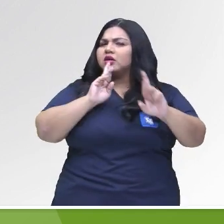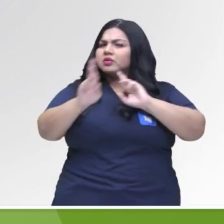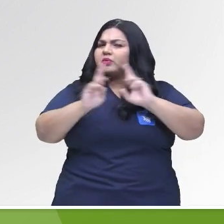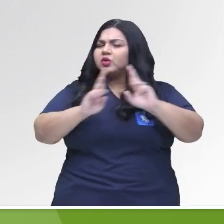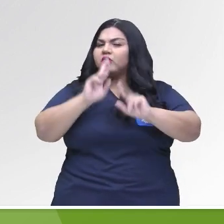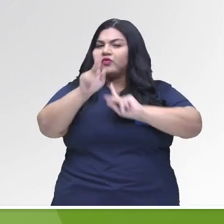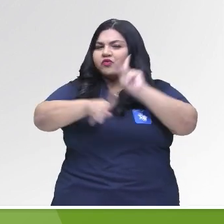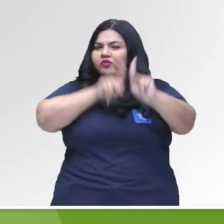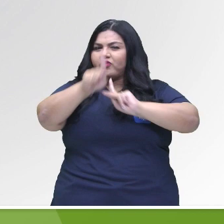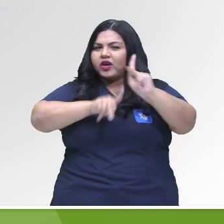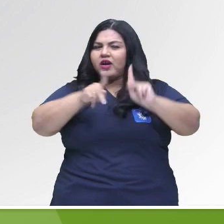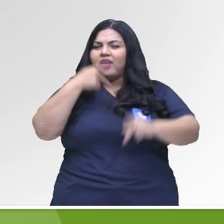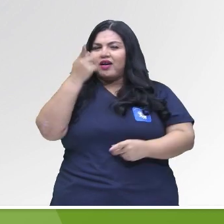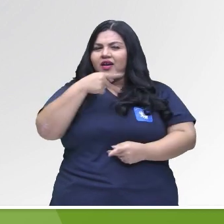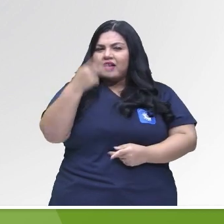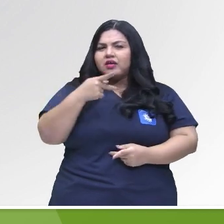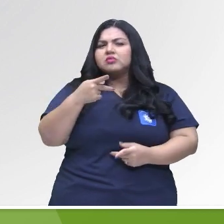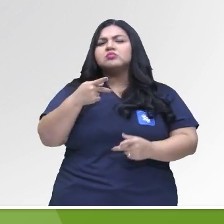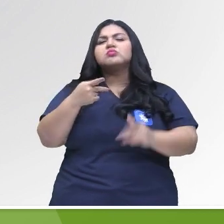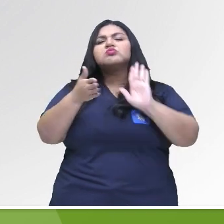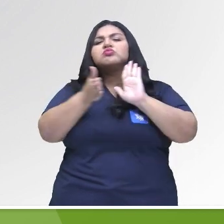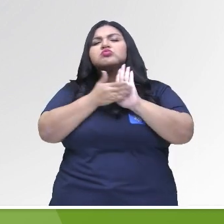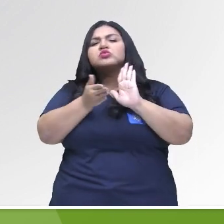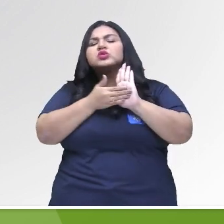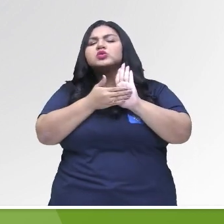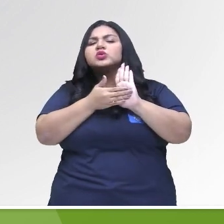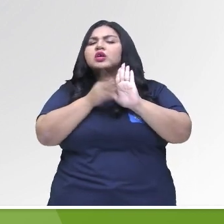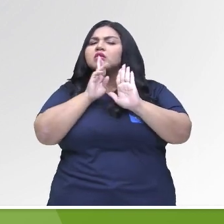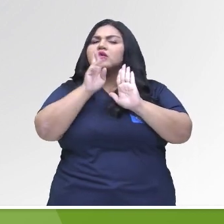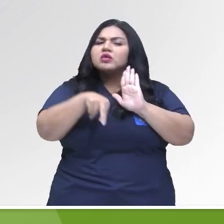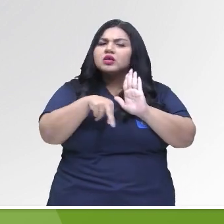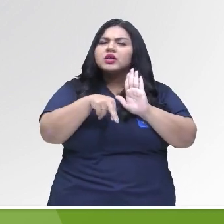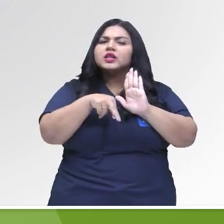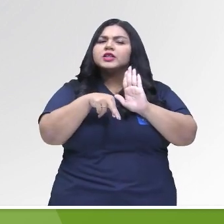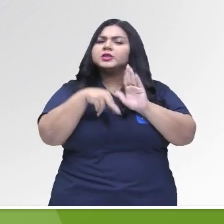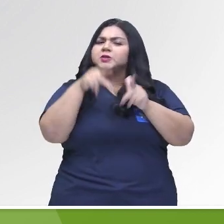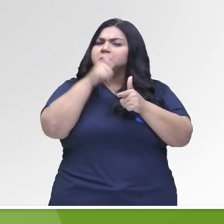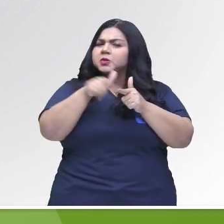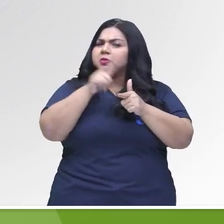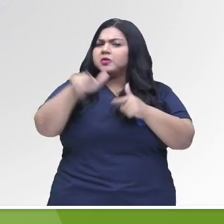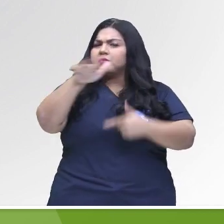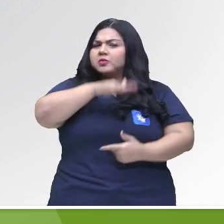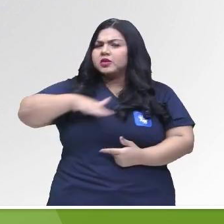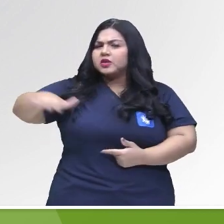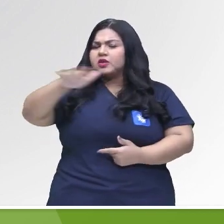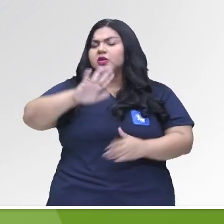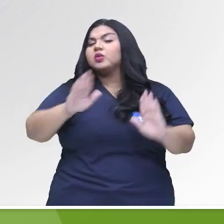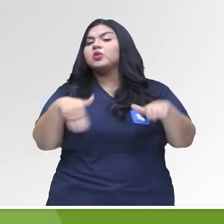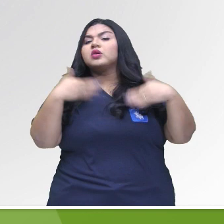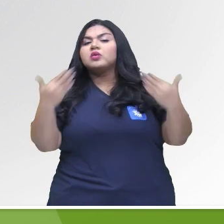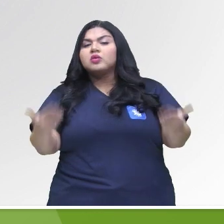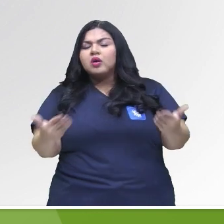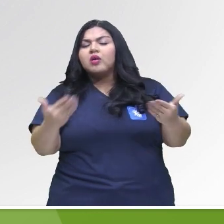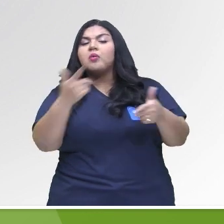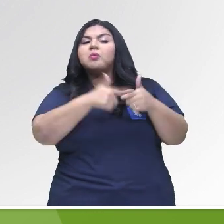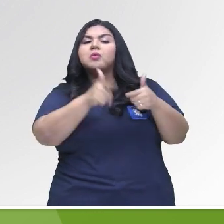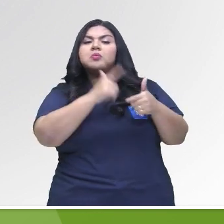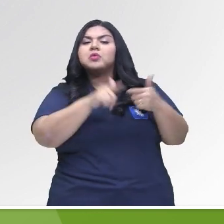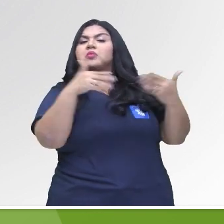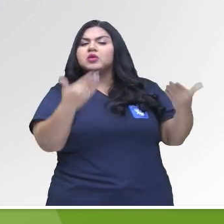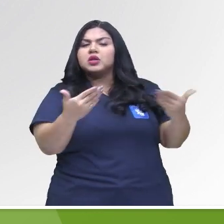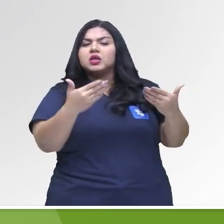Fala Povo, proponha uma solução para este problema ambiental. Então, qual é o problema ambiental?